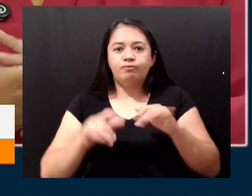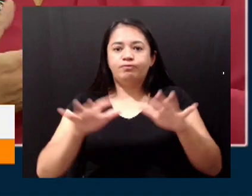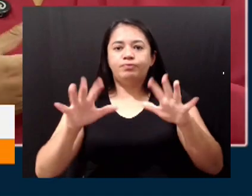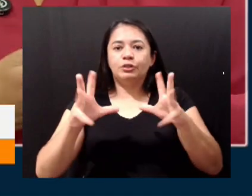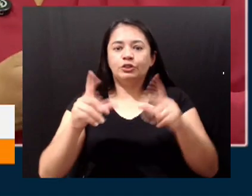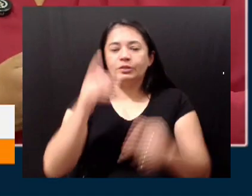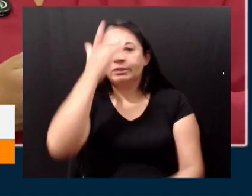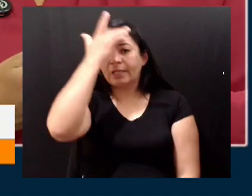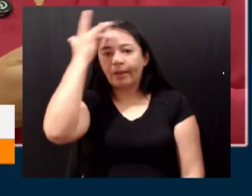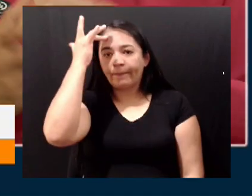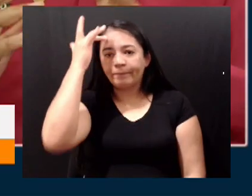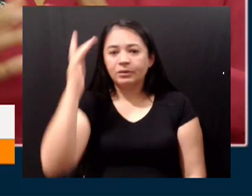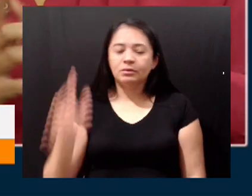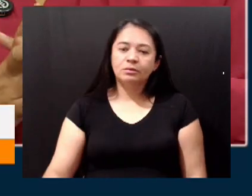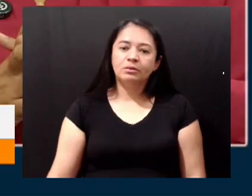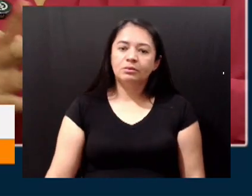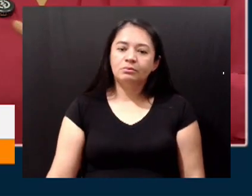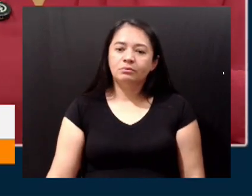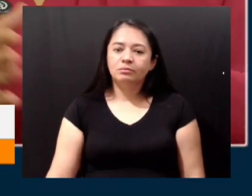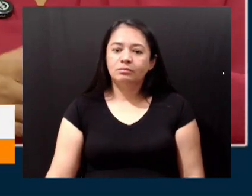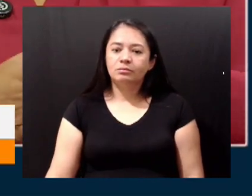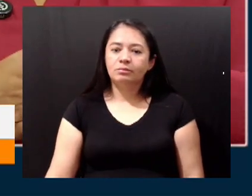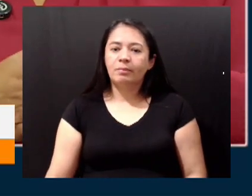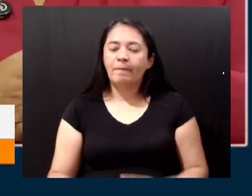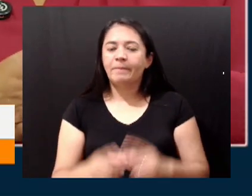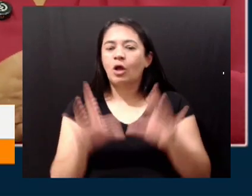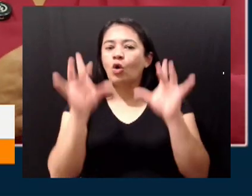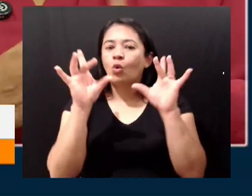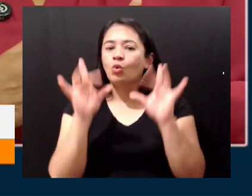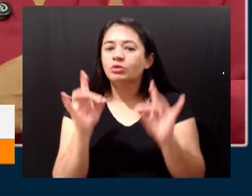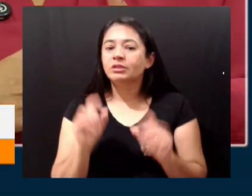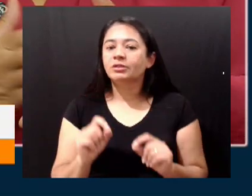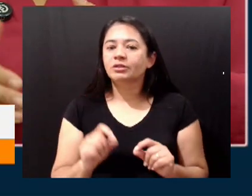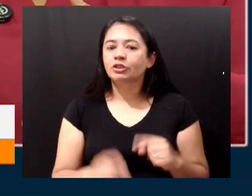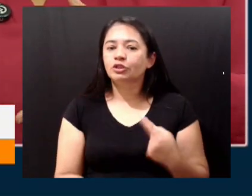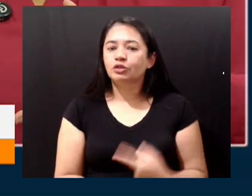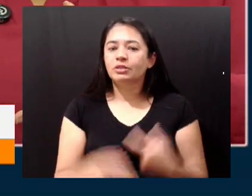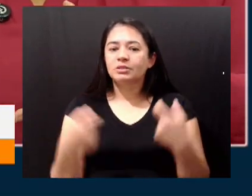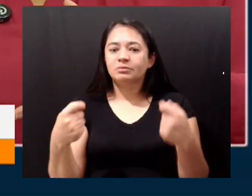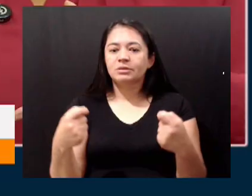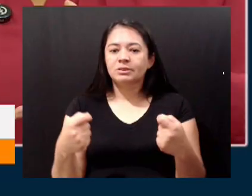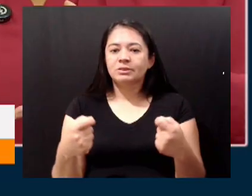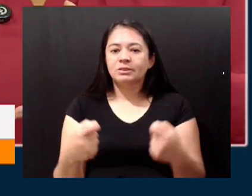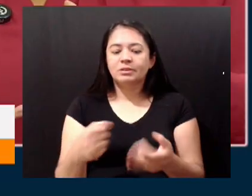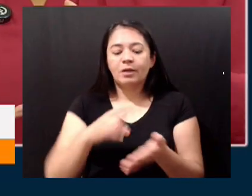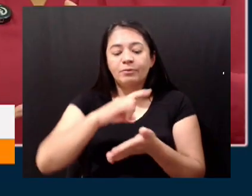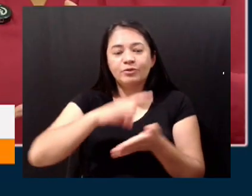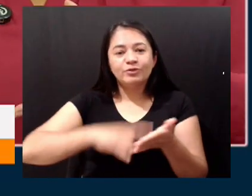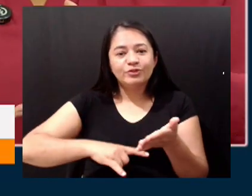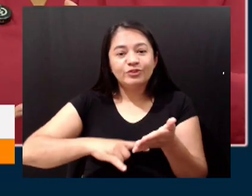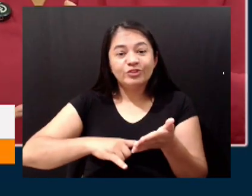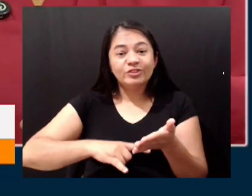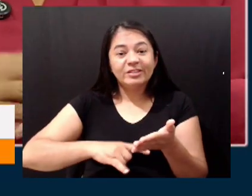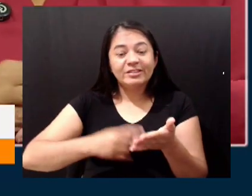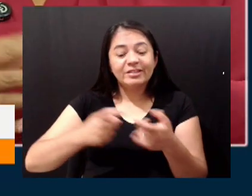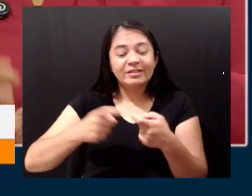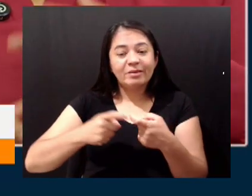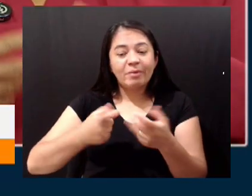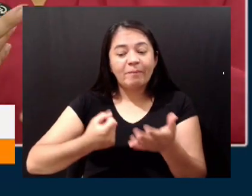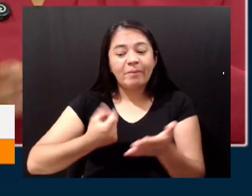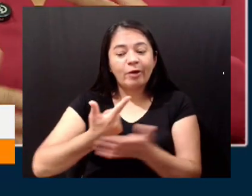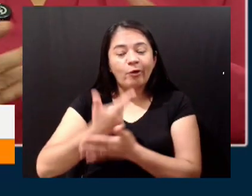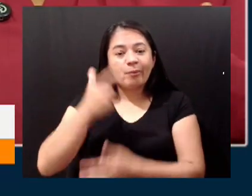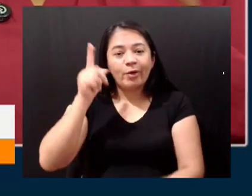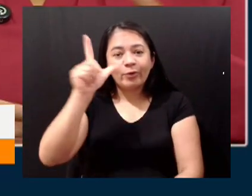isso. E aí, só que o detalhe é que a gente precisa de receita médica para comprar essas canetas emagrecedoras. Mas tem